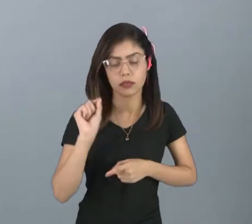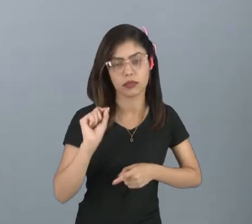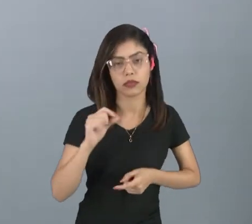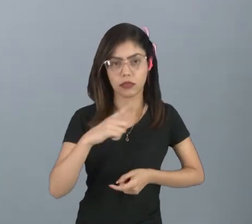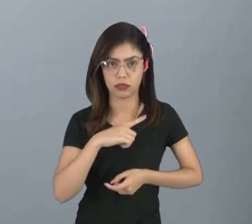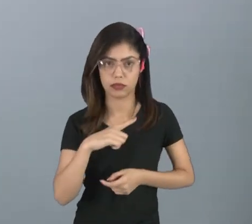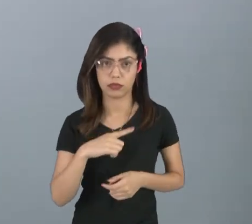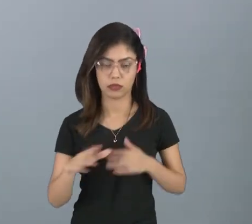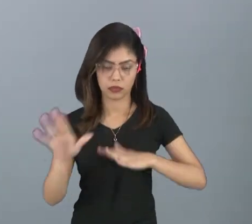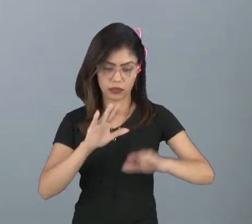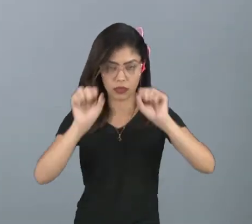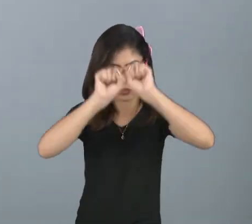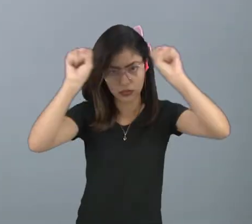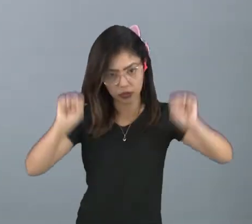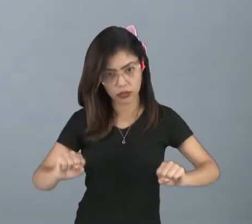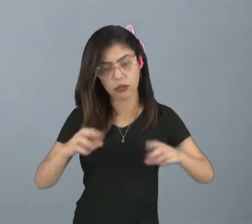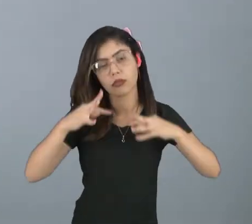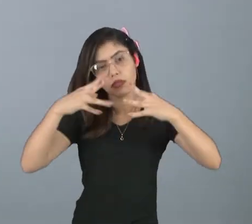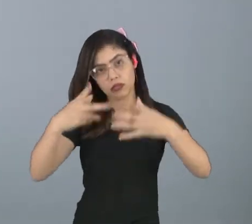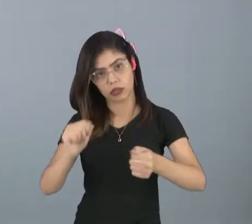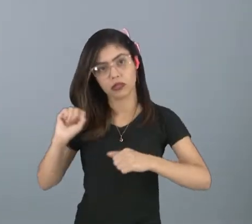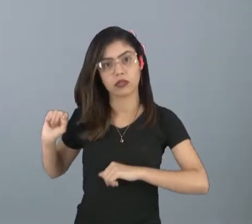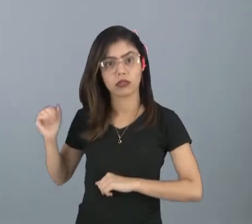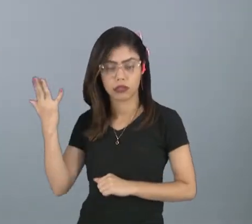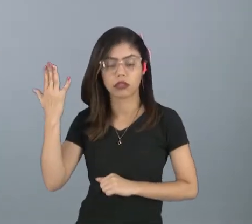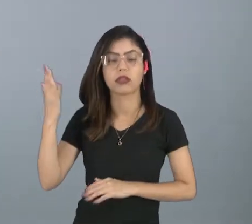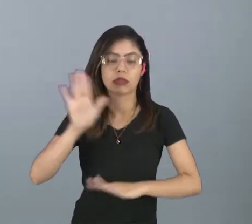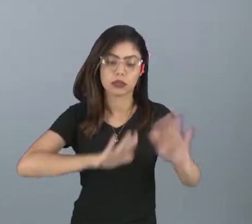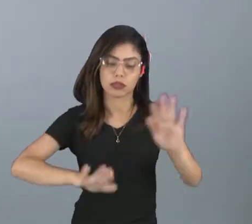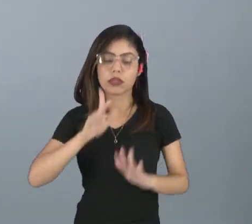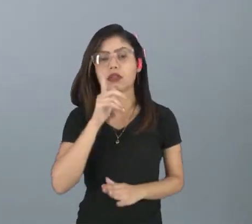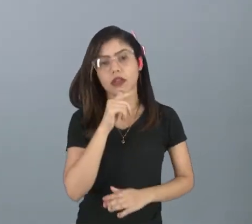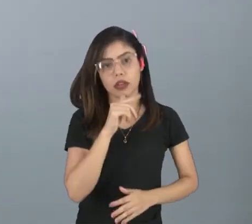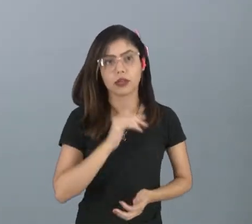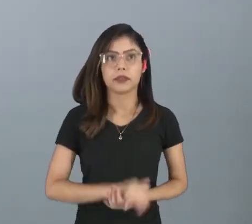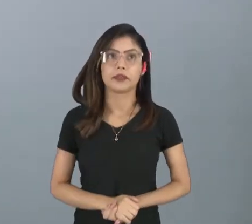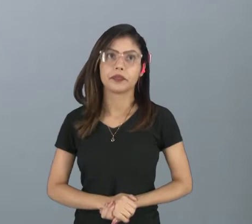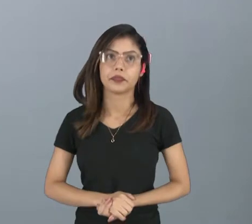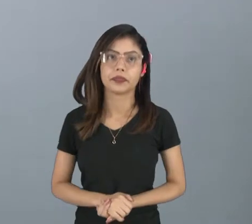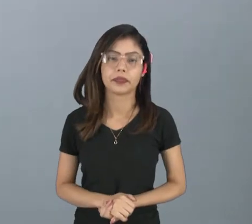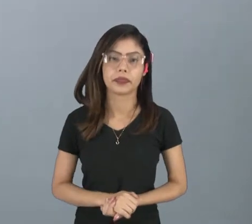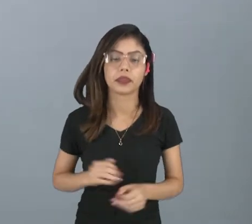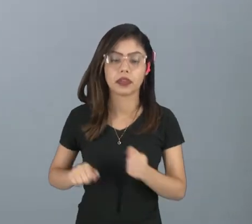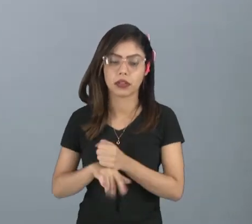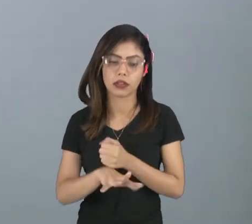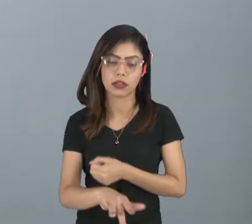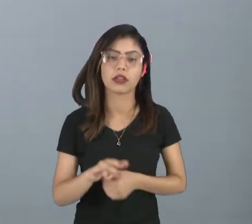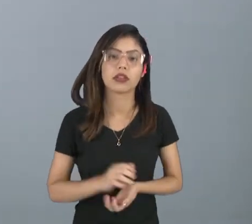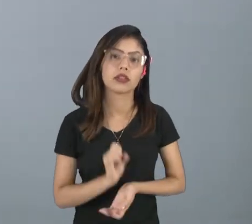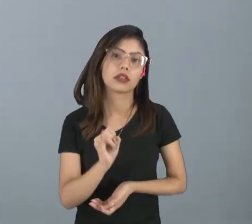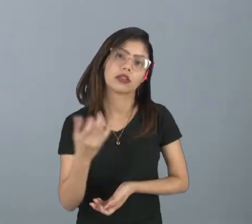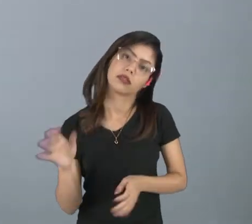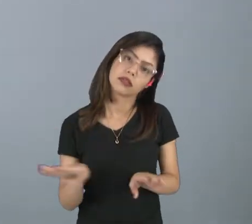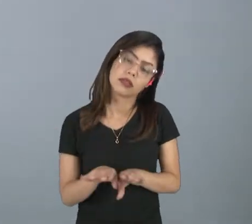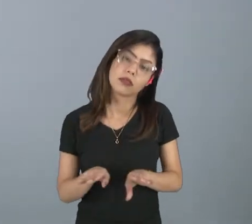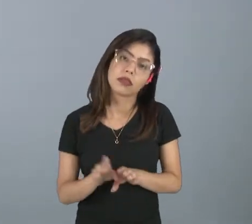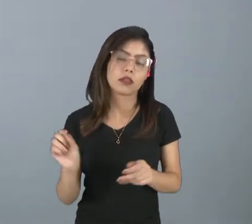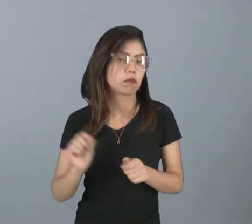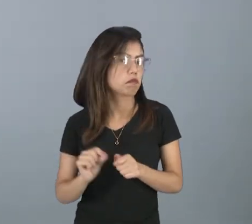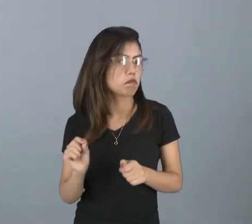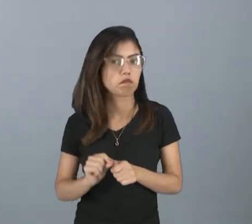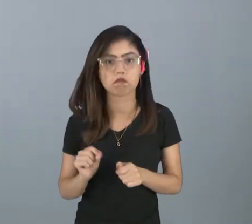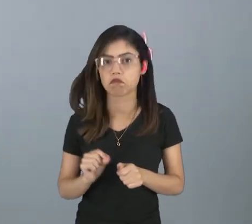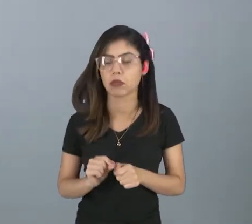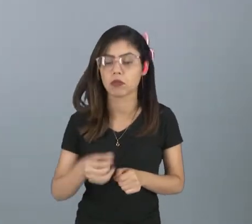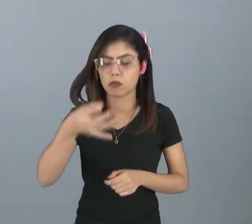adianta eu ter aí um sistema acontecendo, né, de estação de tratamento de água, de estação de tratamento de esgoto, se eu também não faço a